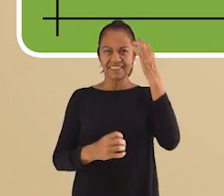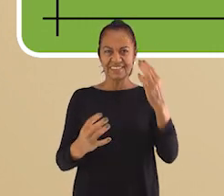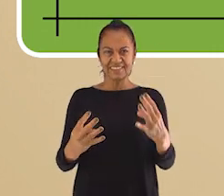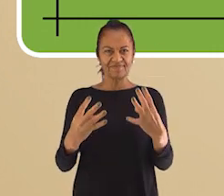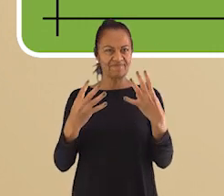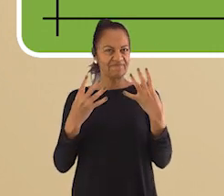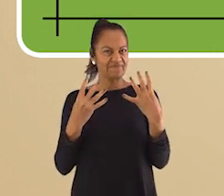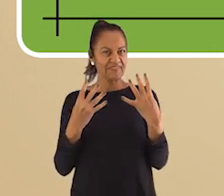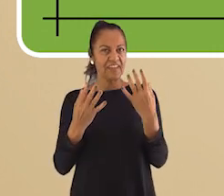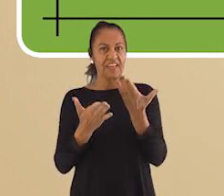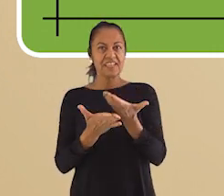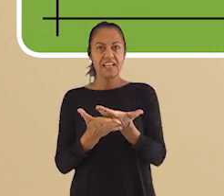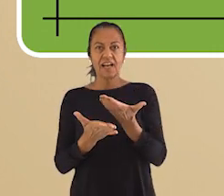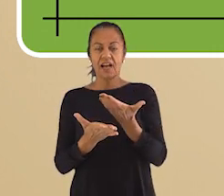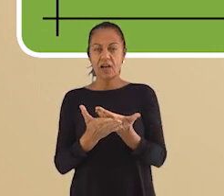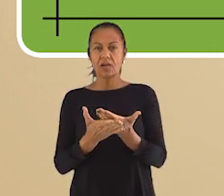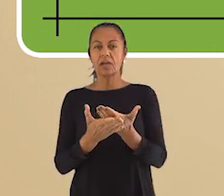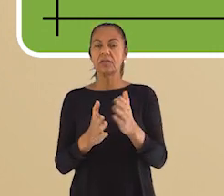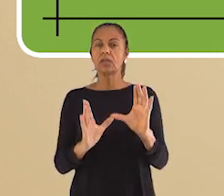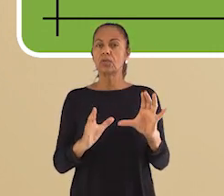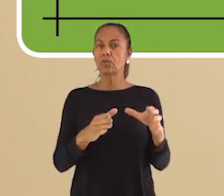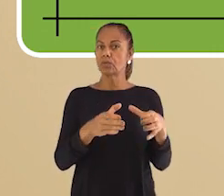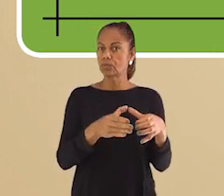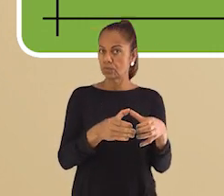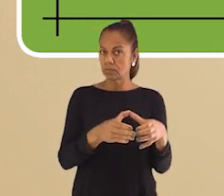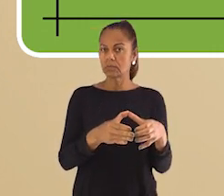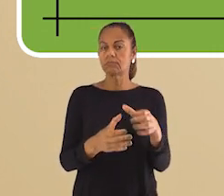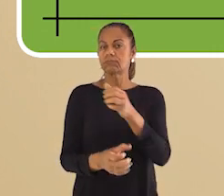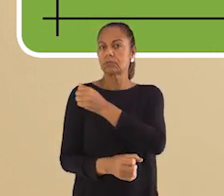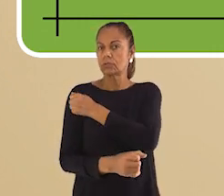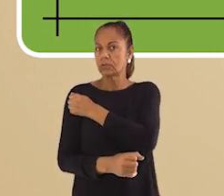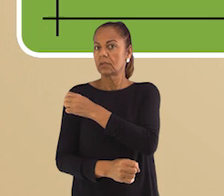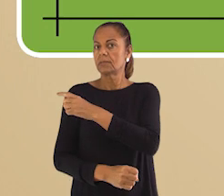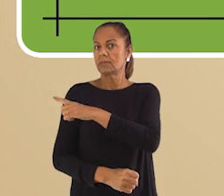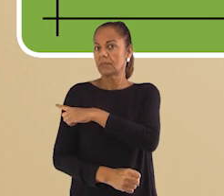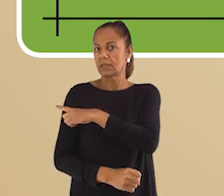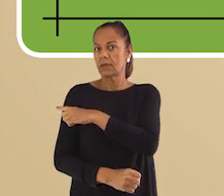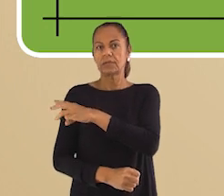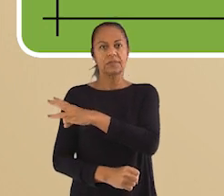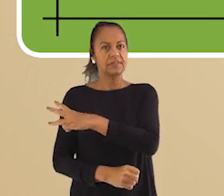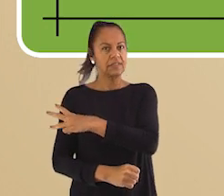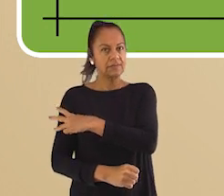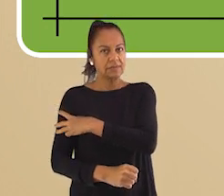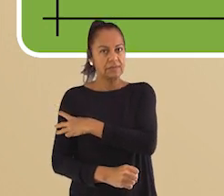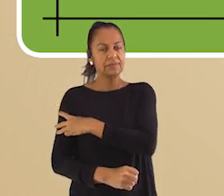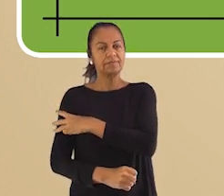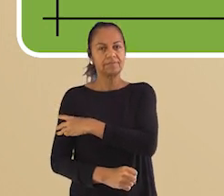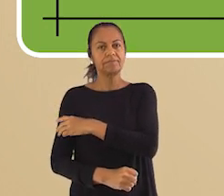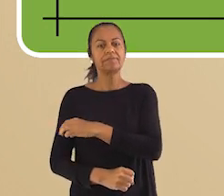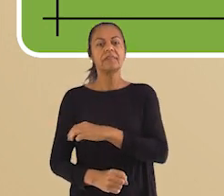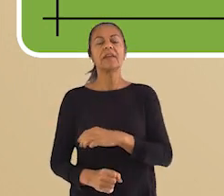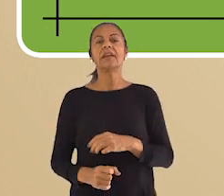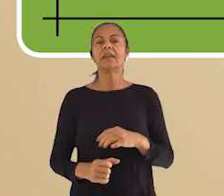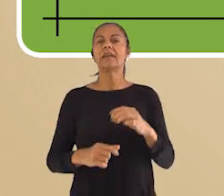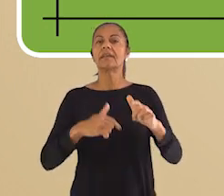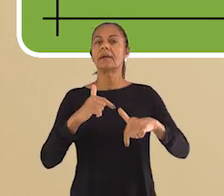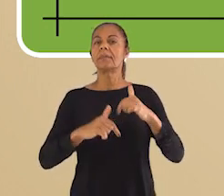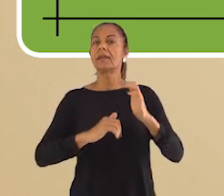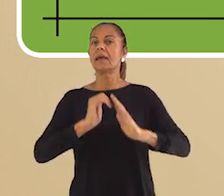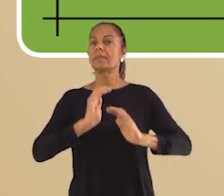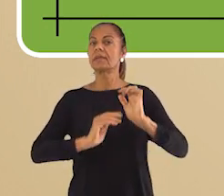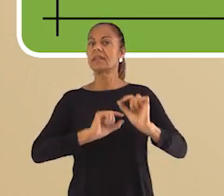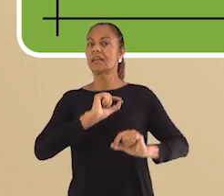acompanhando. Esta aula é destinada aos estudantes de primeiro ao terceiro ano do ensino fundamental e